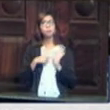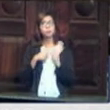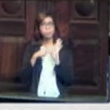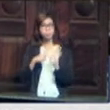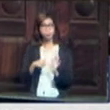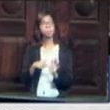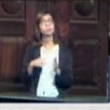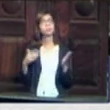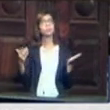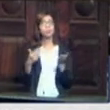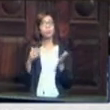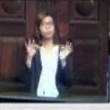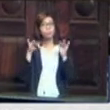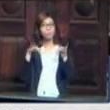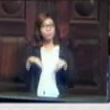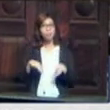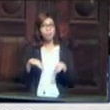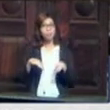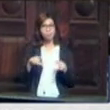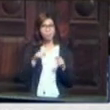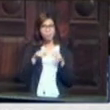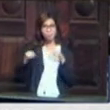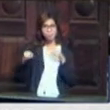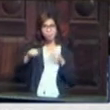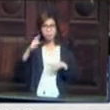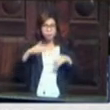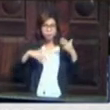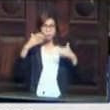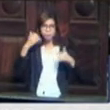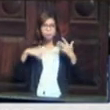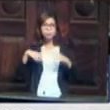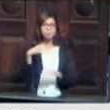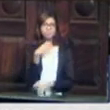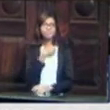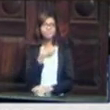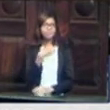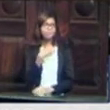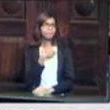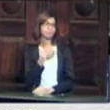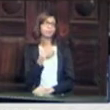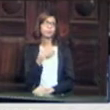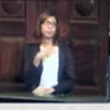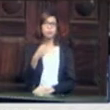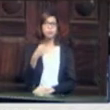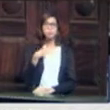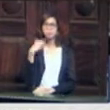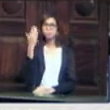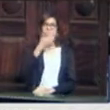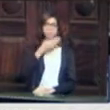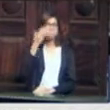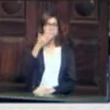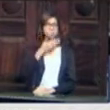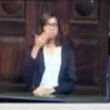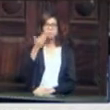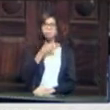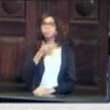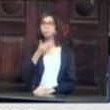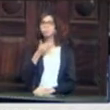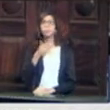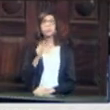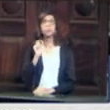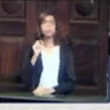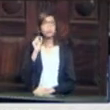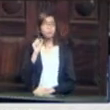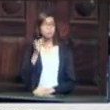nesse término de semana é esse sentimento de não ter visto em nenhum momento